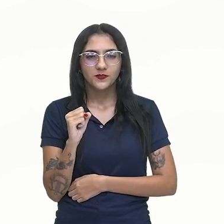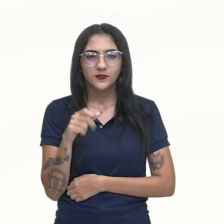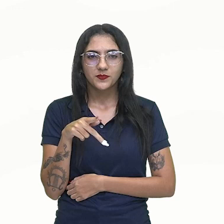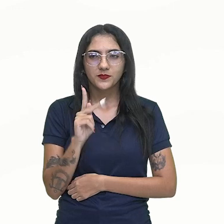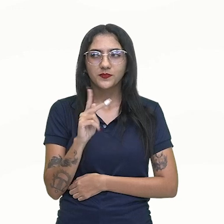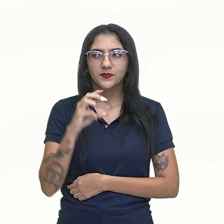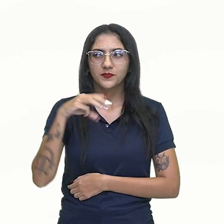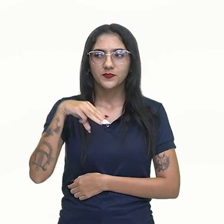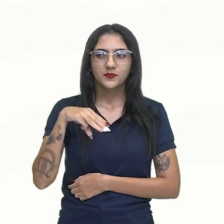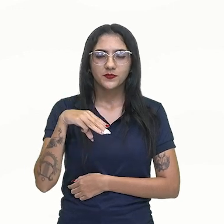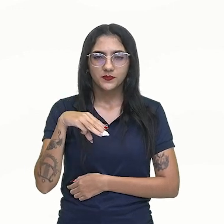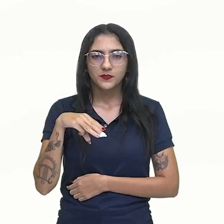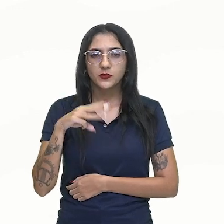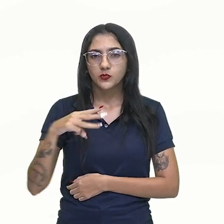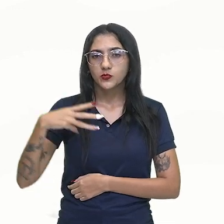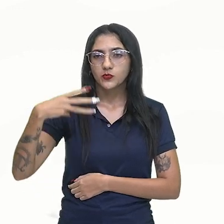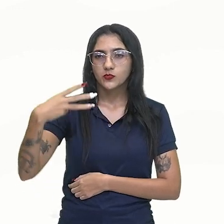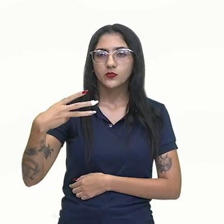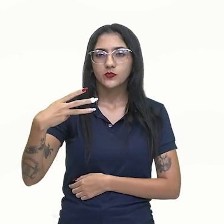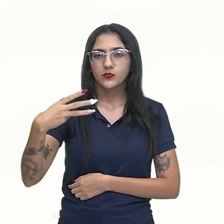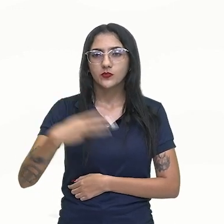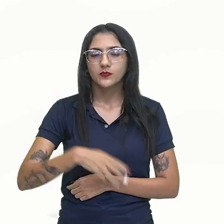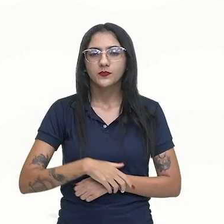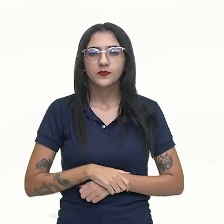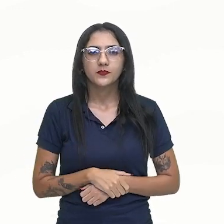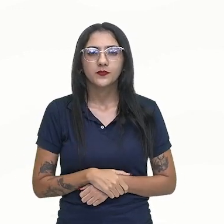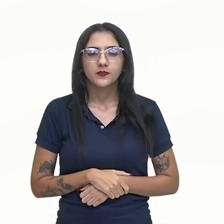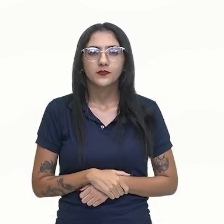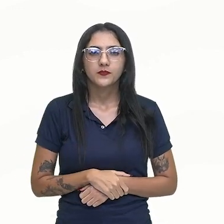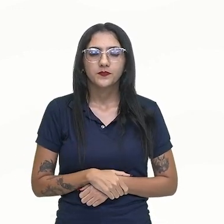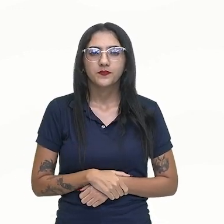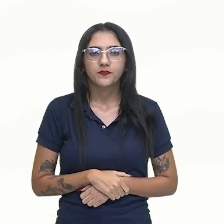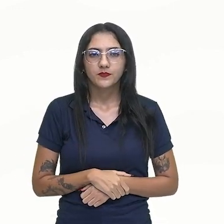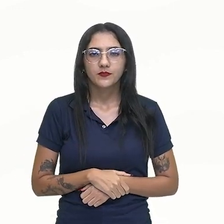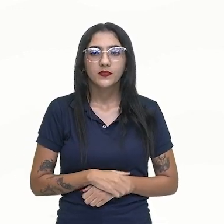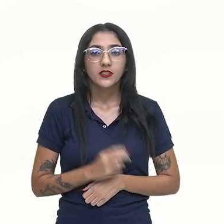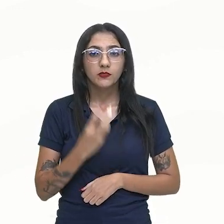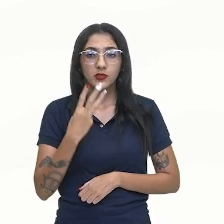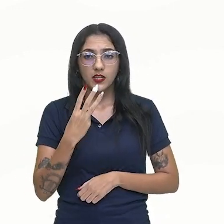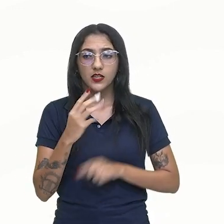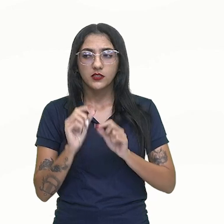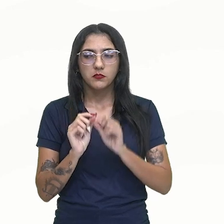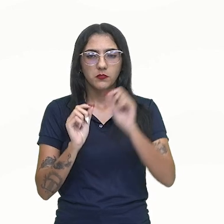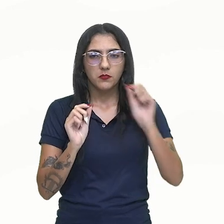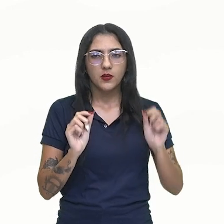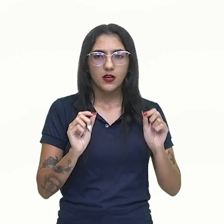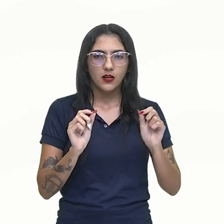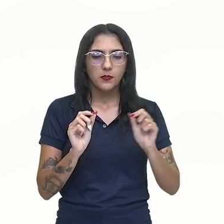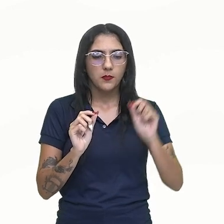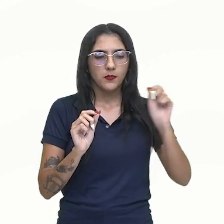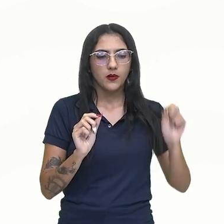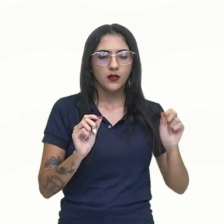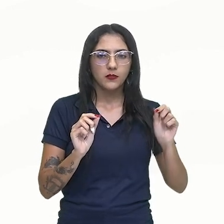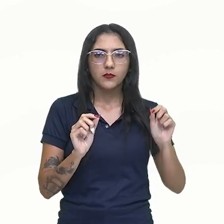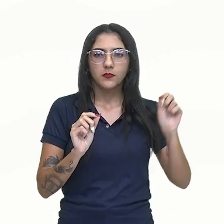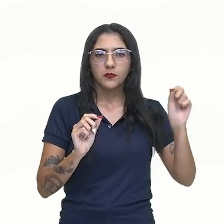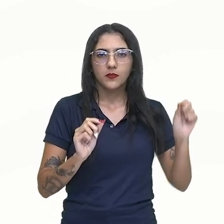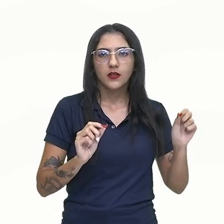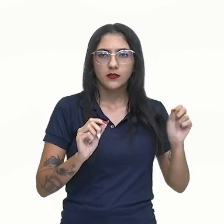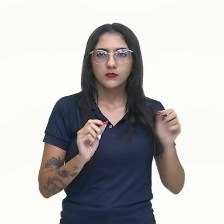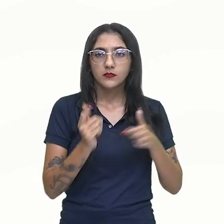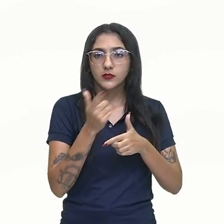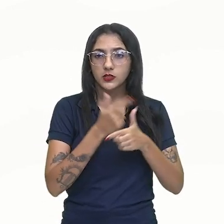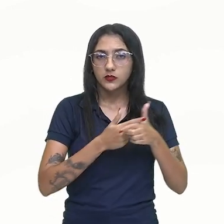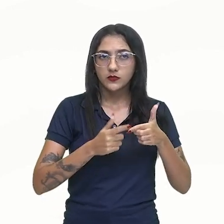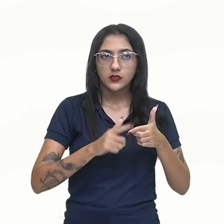quilômetros cúbicos, tá bom? 3 saltos. A cada 3 saltos que eu dei para a esquerda foi uma divisão